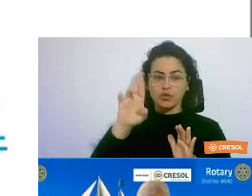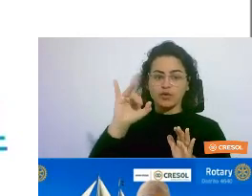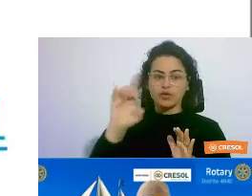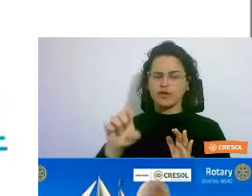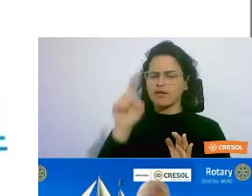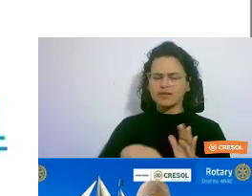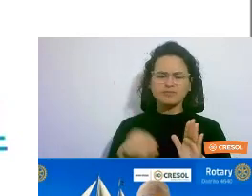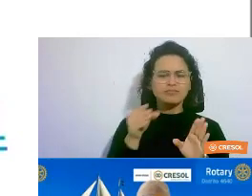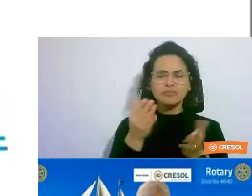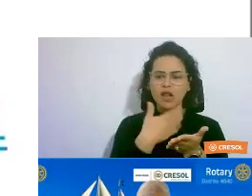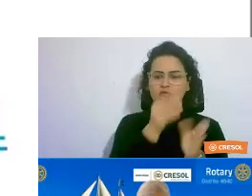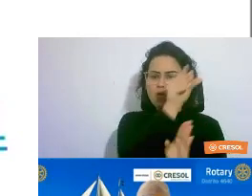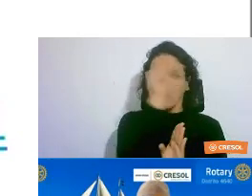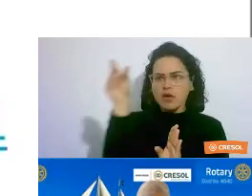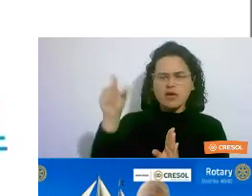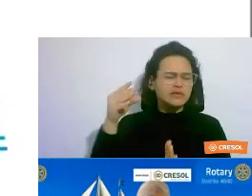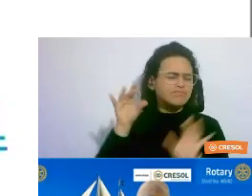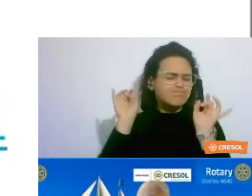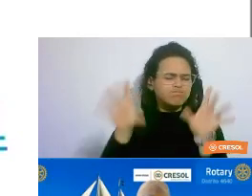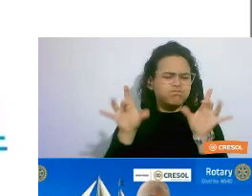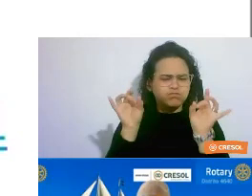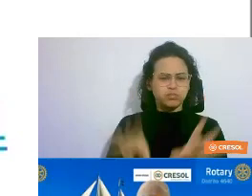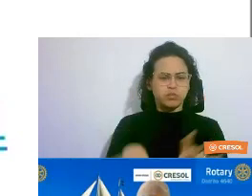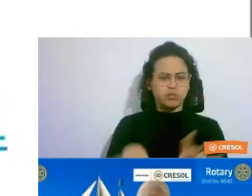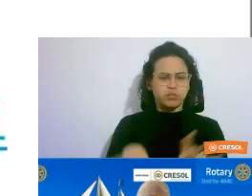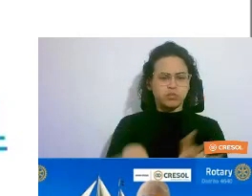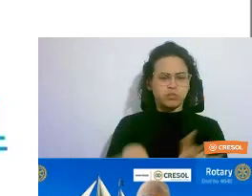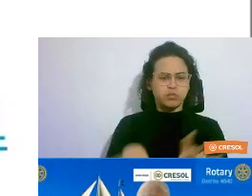biblioteca. Também foi feito um projeto de horta